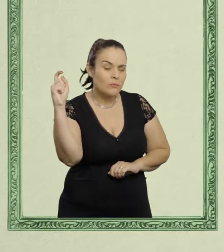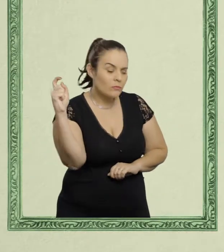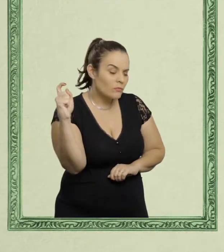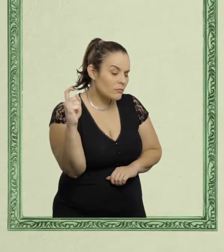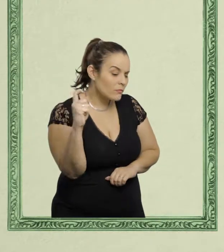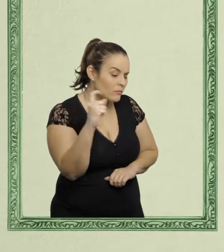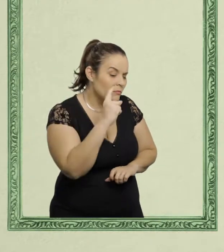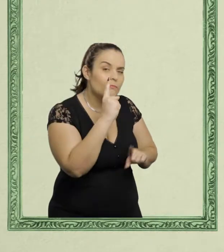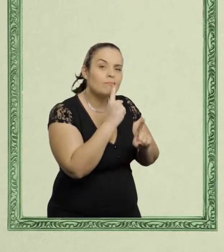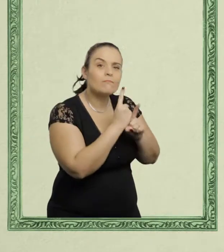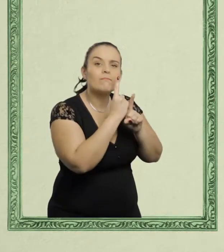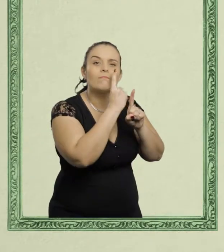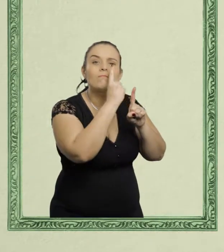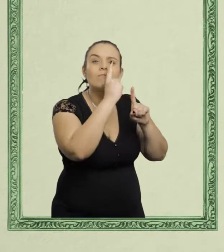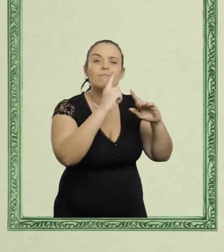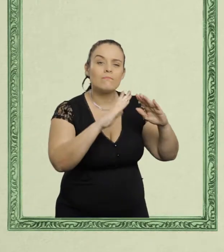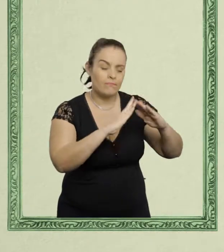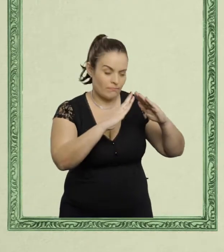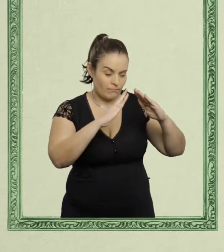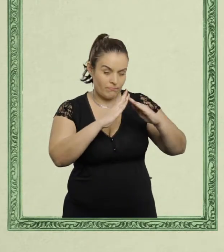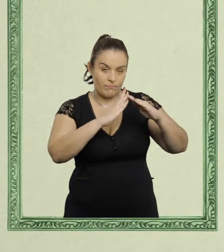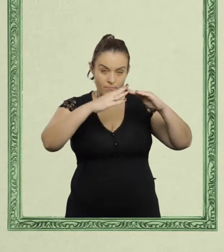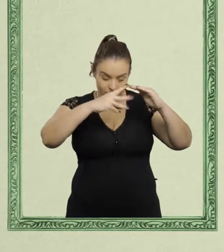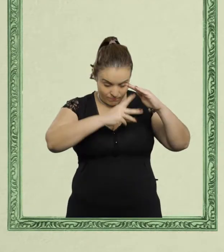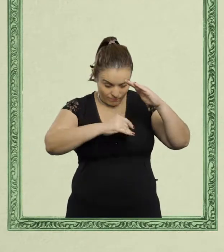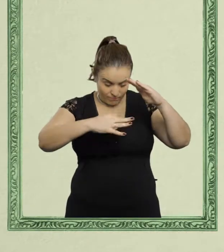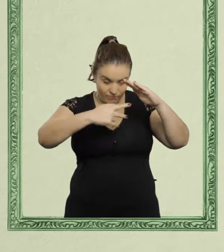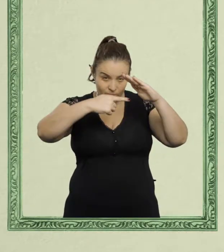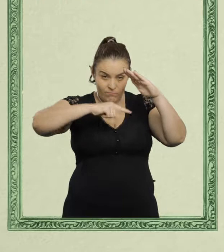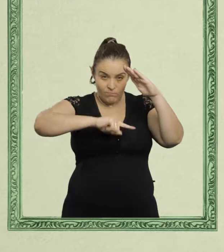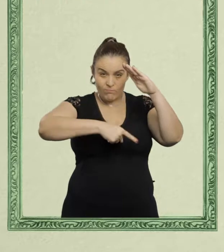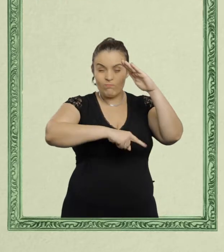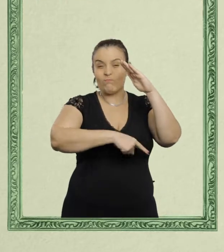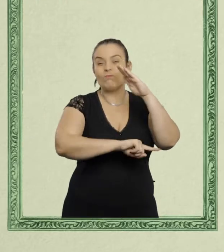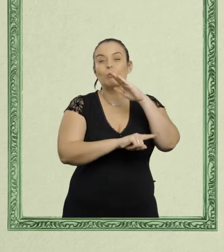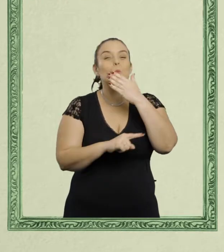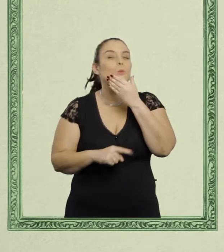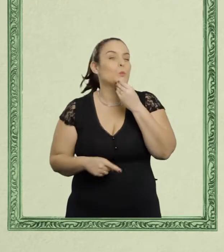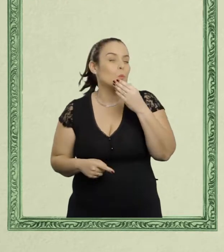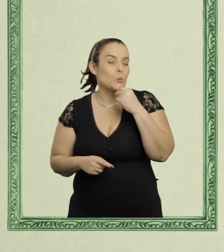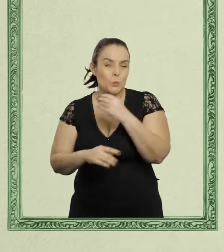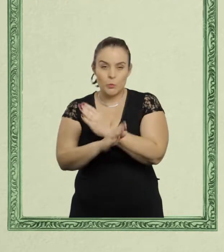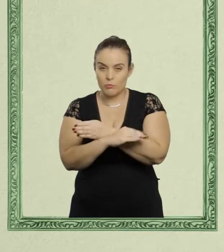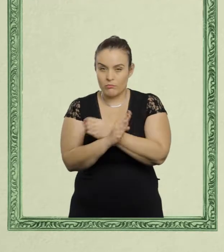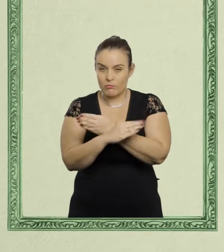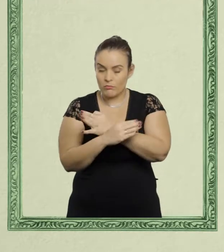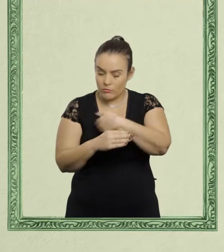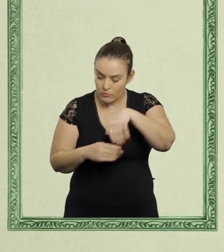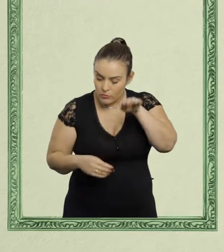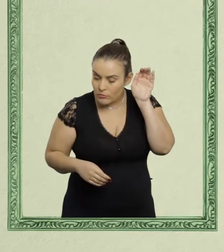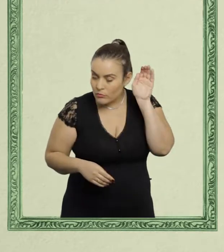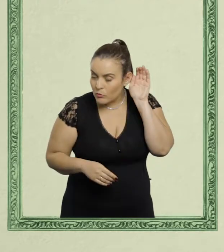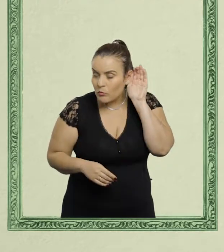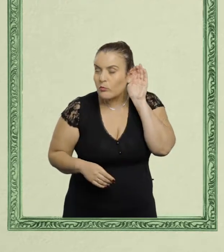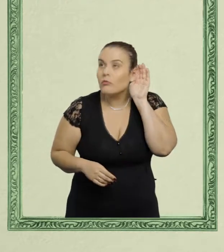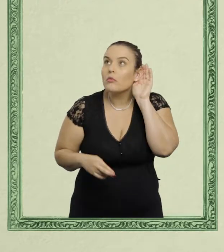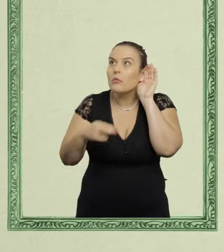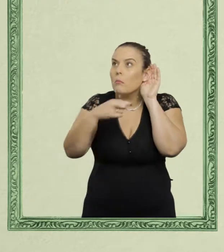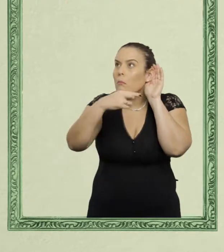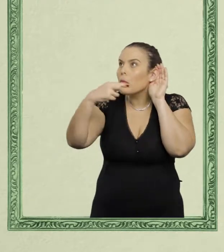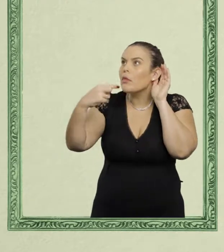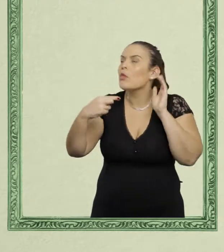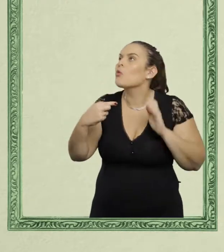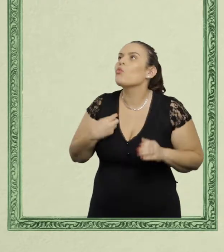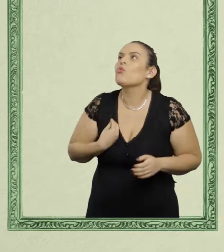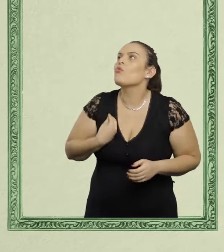Gancho tinha achado a casa subterrânea dos meninos perdidos. Gancho ouviu os meninos dizerem que Peter Pan